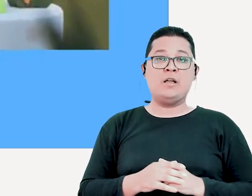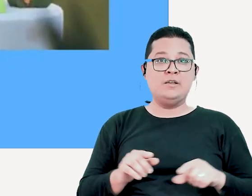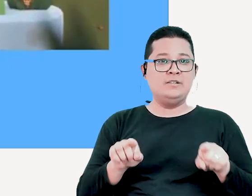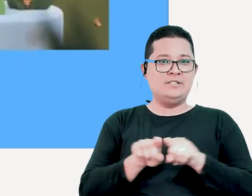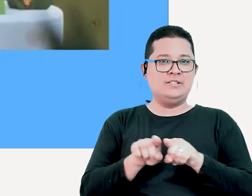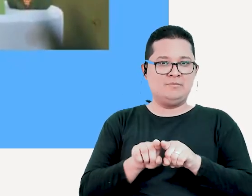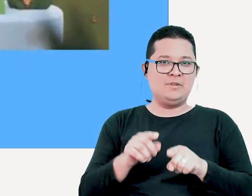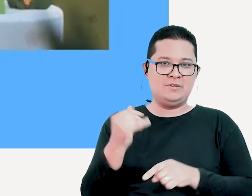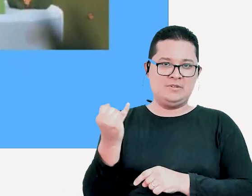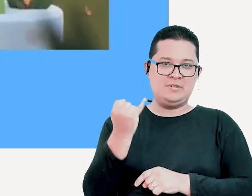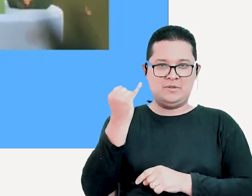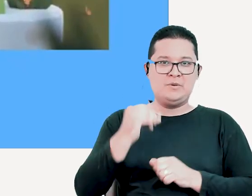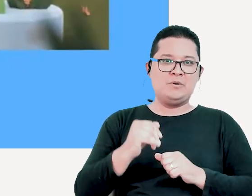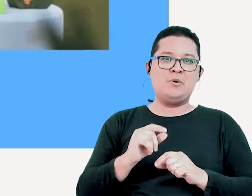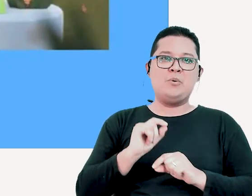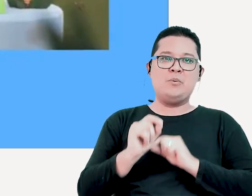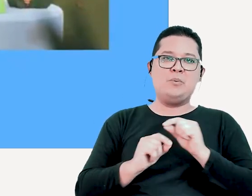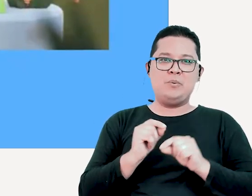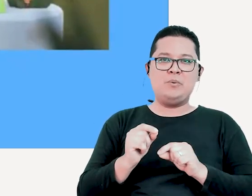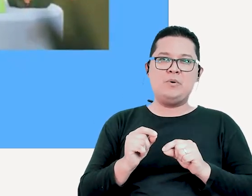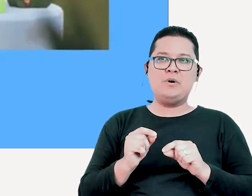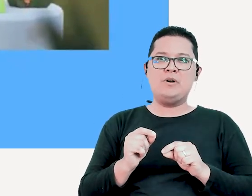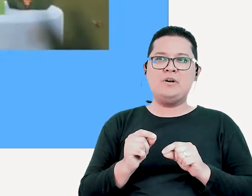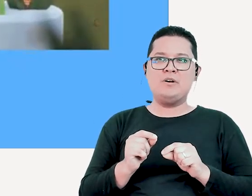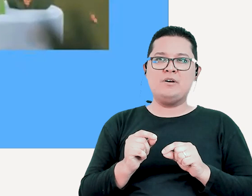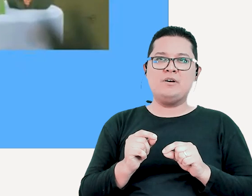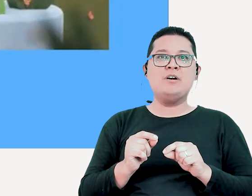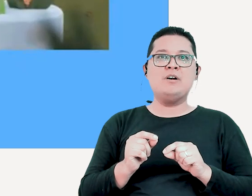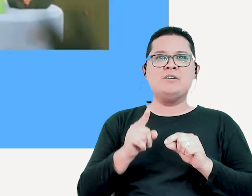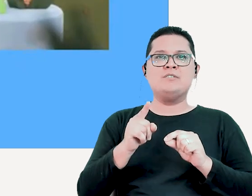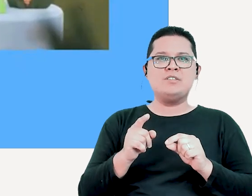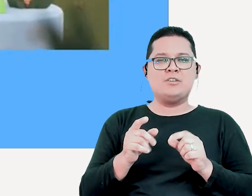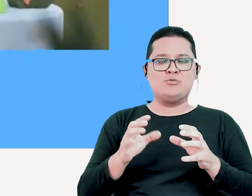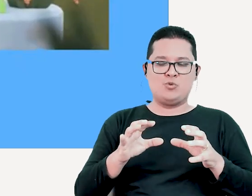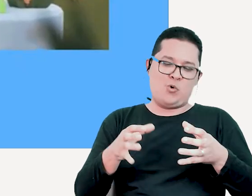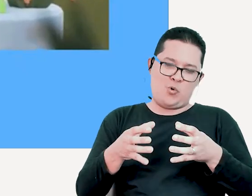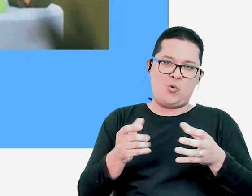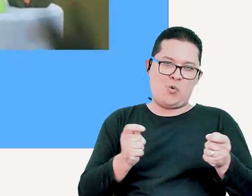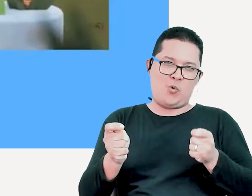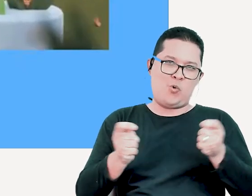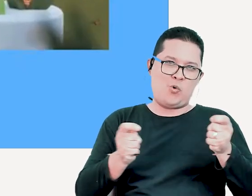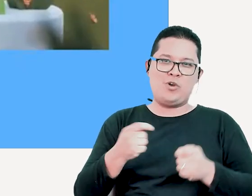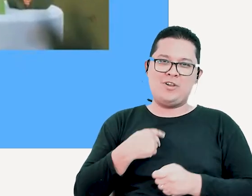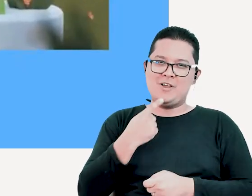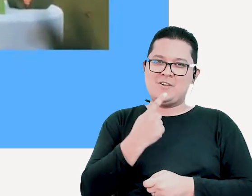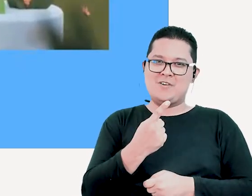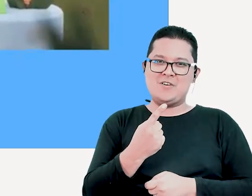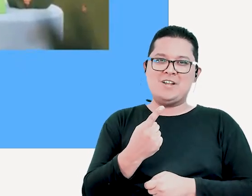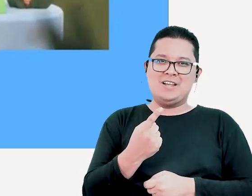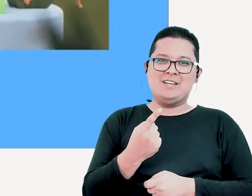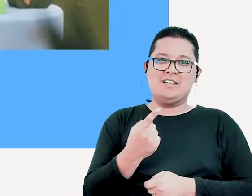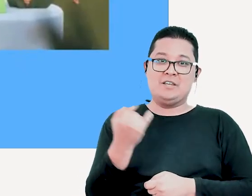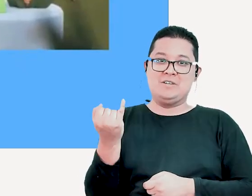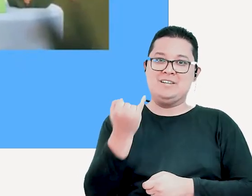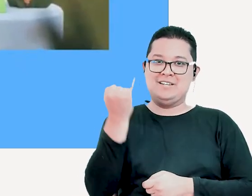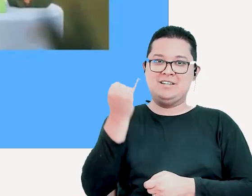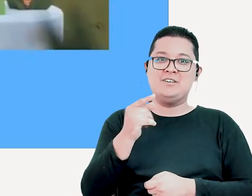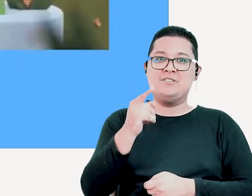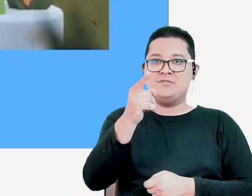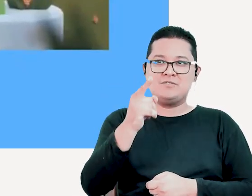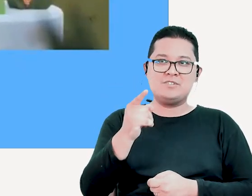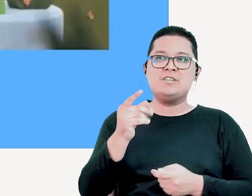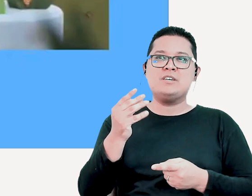também, tenham essa parte de grupo controle que eu já falei, né? Então, é bem importante. E aí